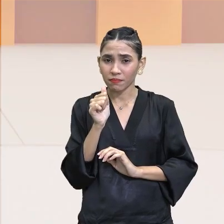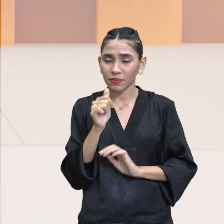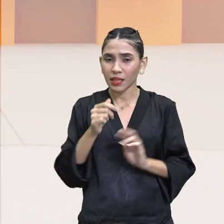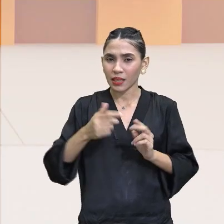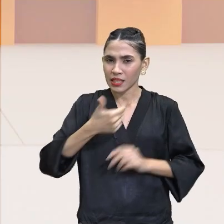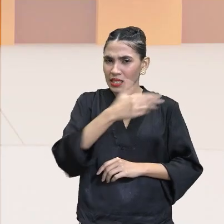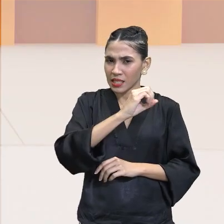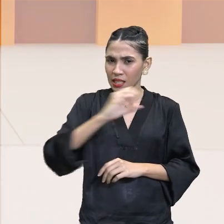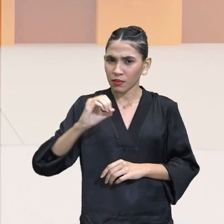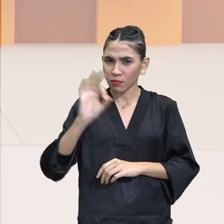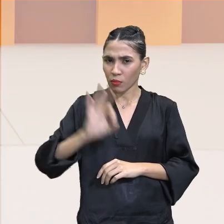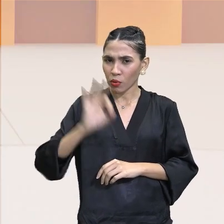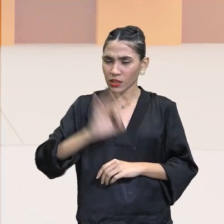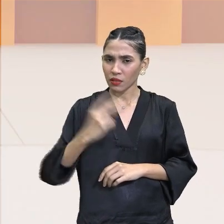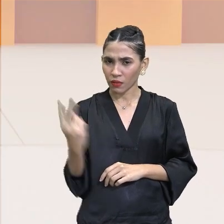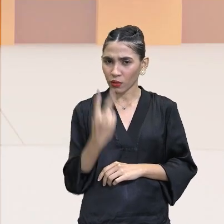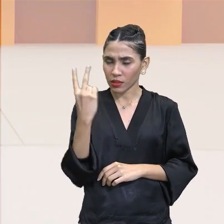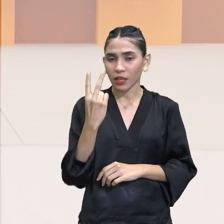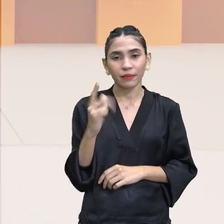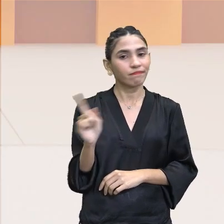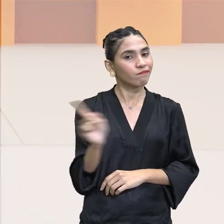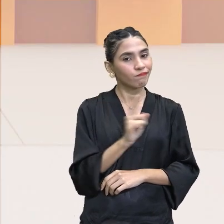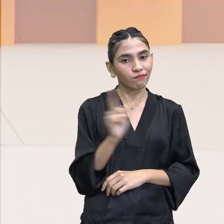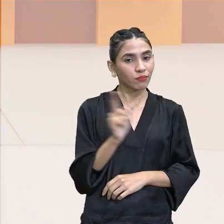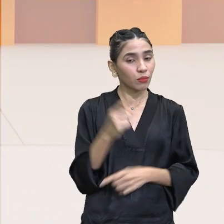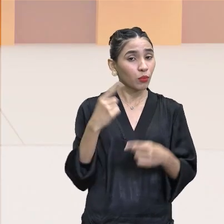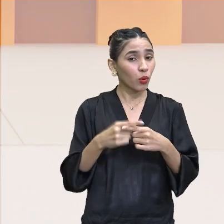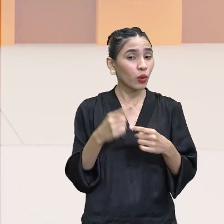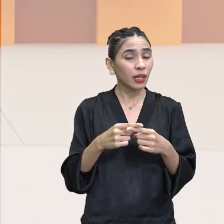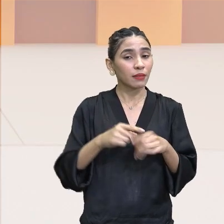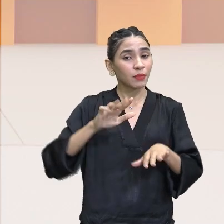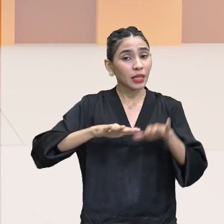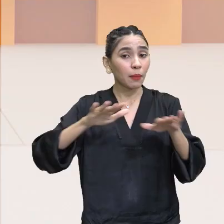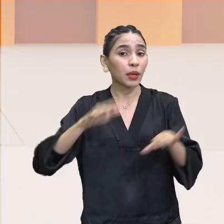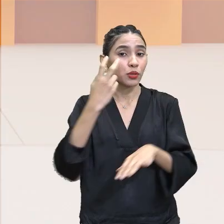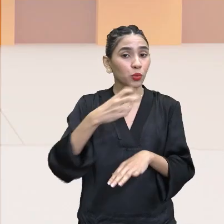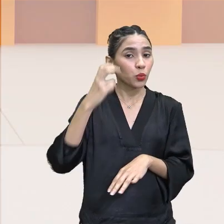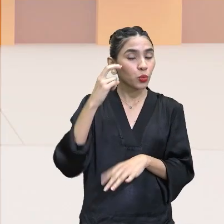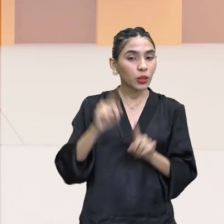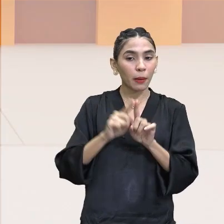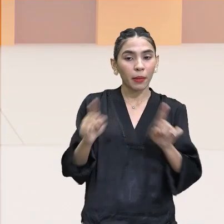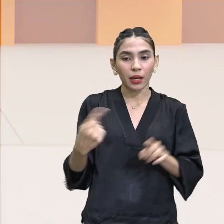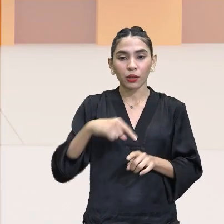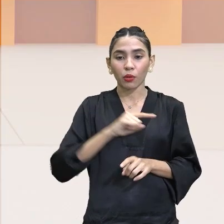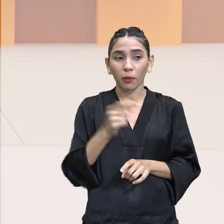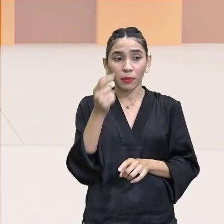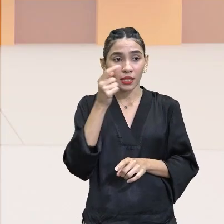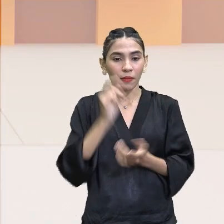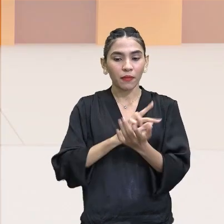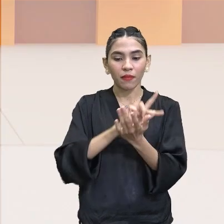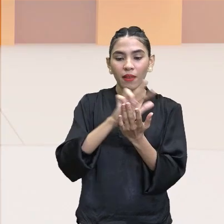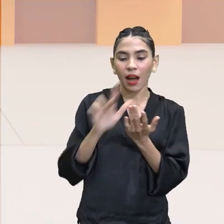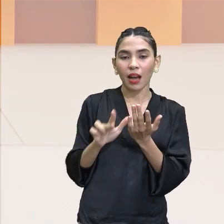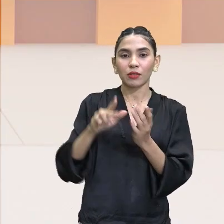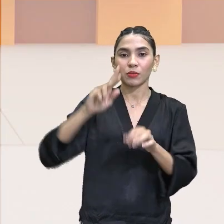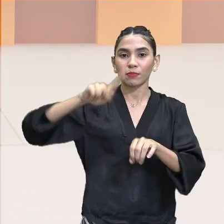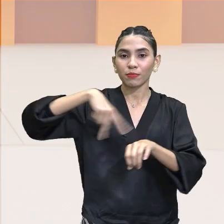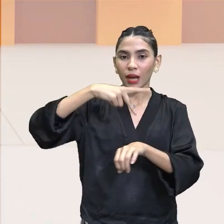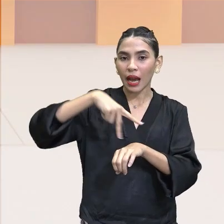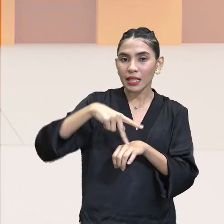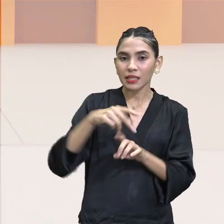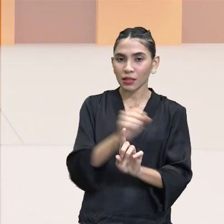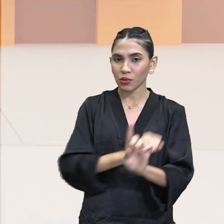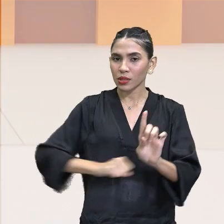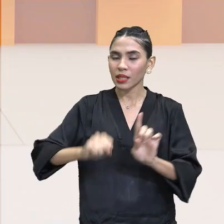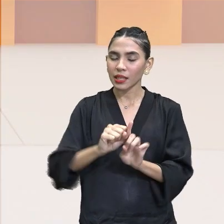100% valorizados, né? Devido a uma questão cultural. Mas a gente observa que em vários países a sociedade ela